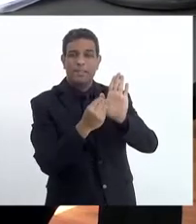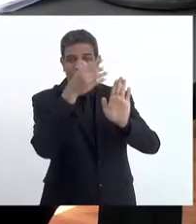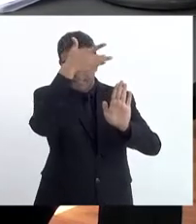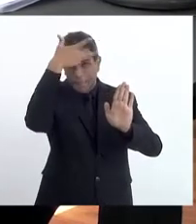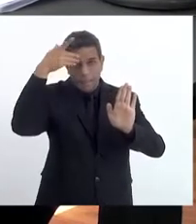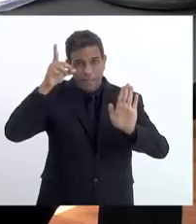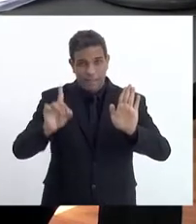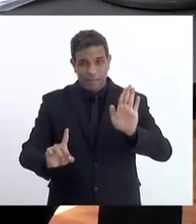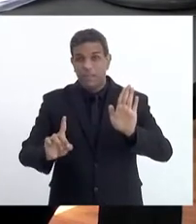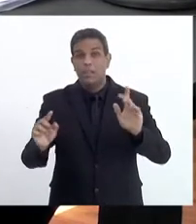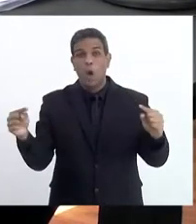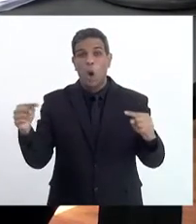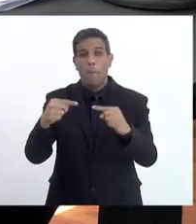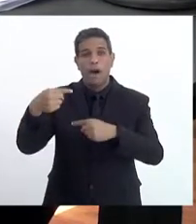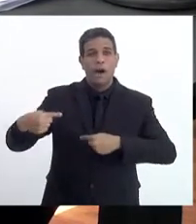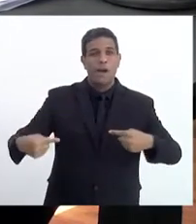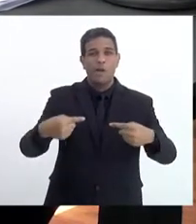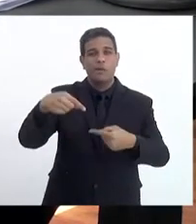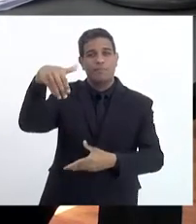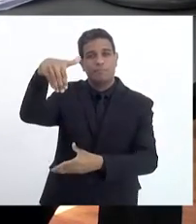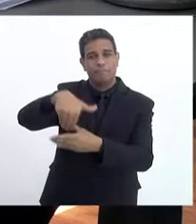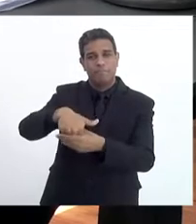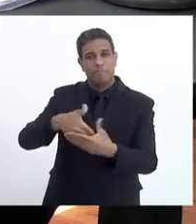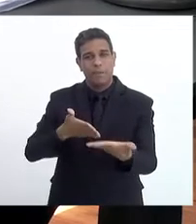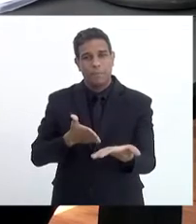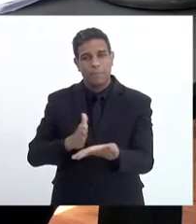Em discussão, em votação, aprovado.